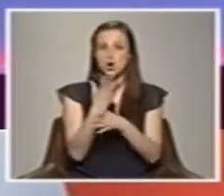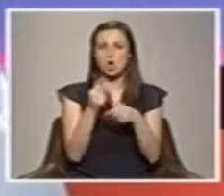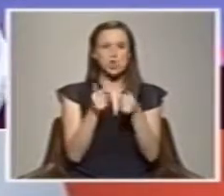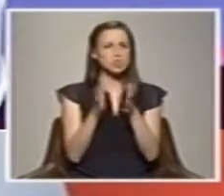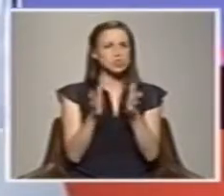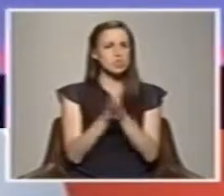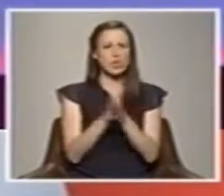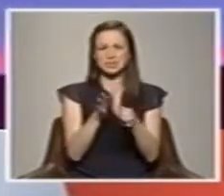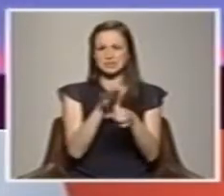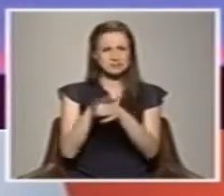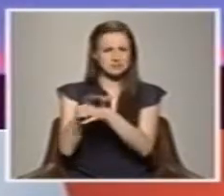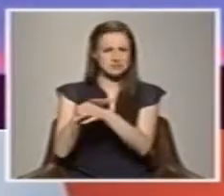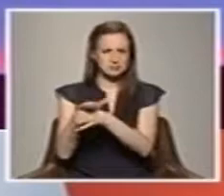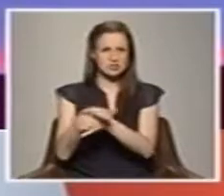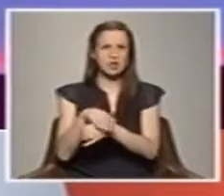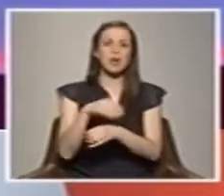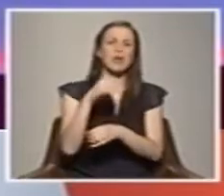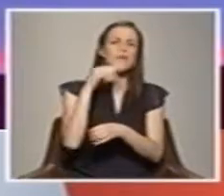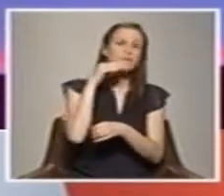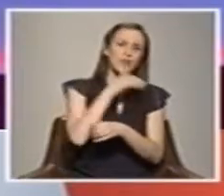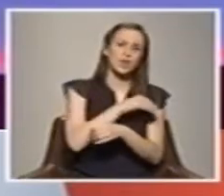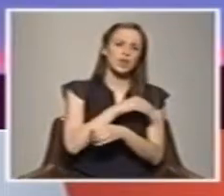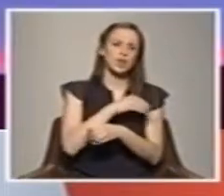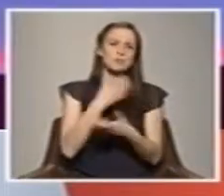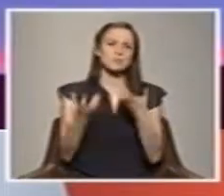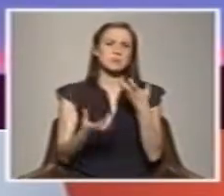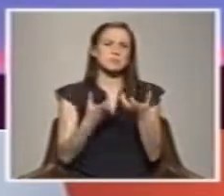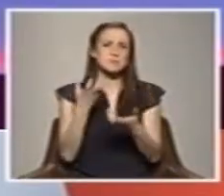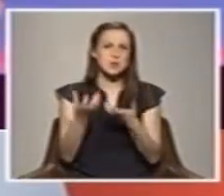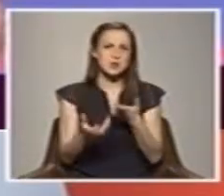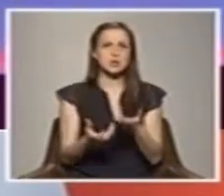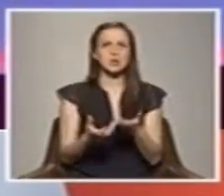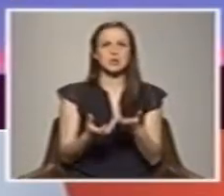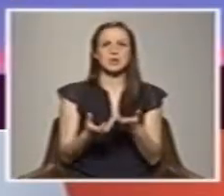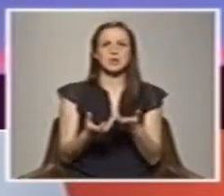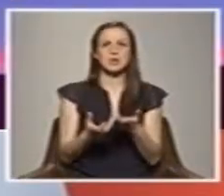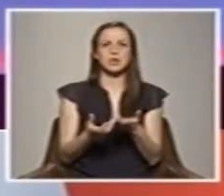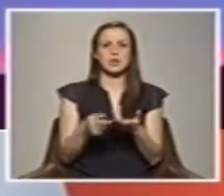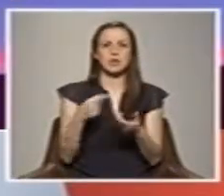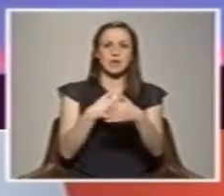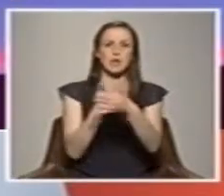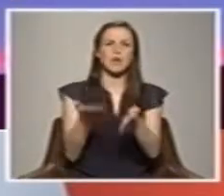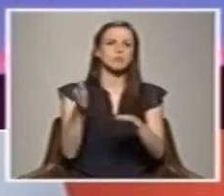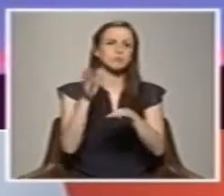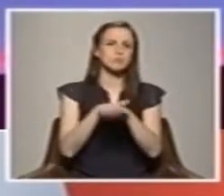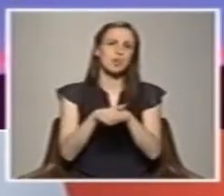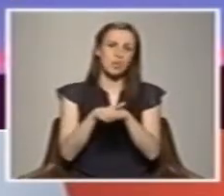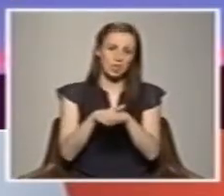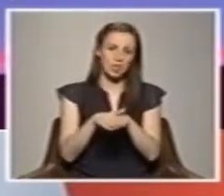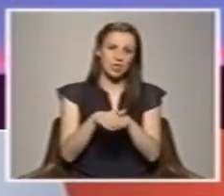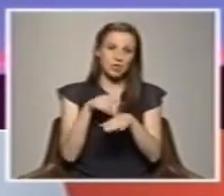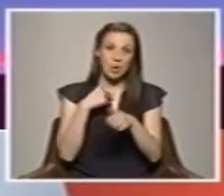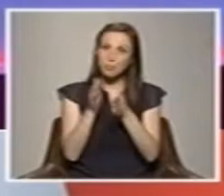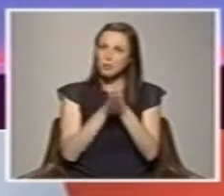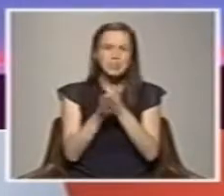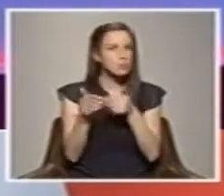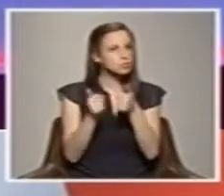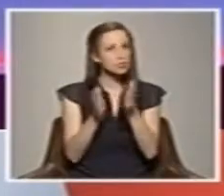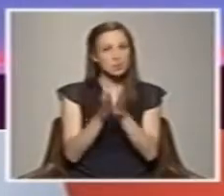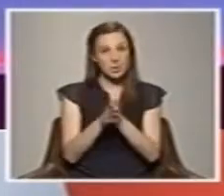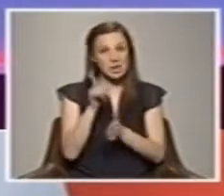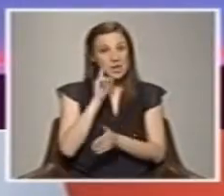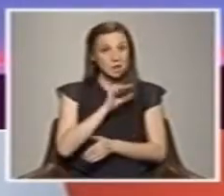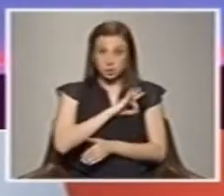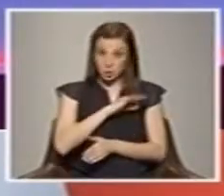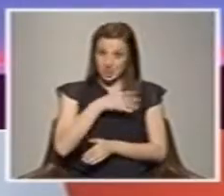cenários possíveis, em quente, em frio, em comida que está embalada no vending, por exemplo, nós recuperamos isso tudo. É verdade que esta senhora diz